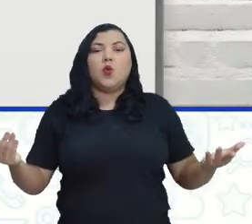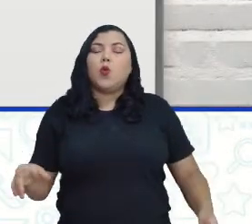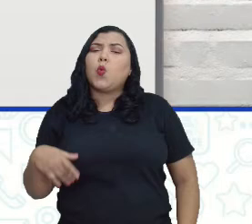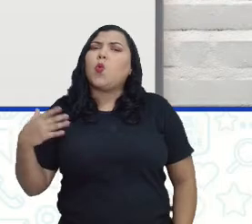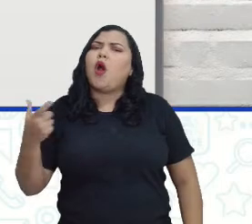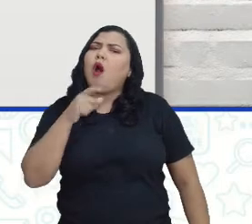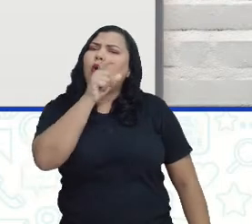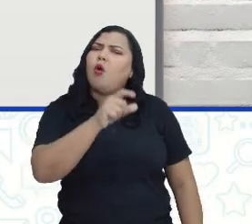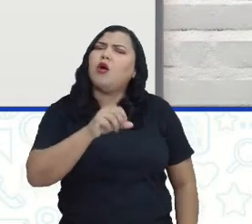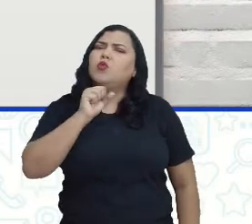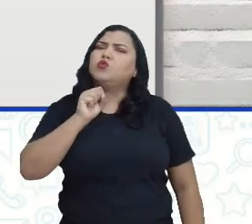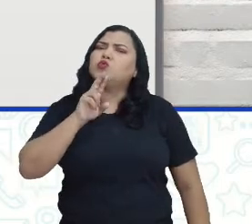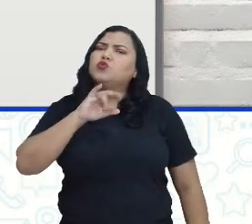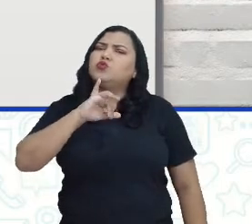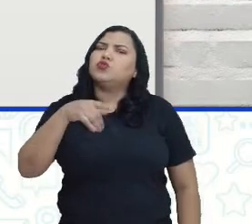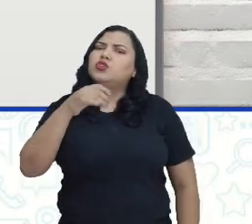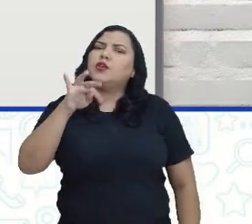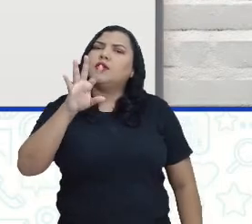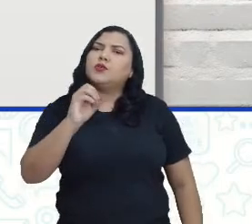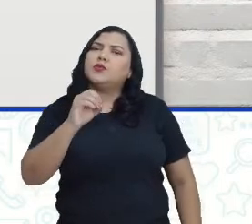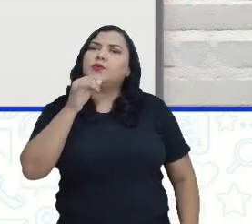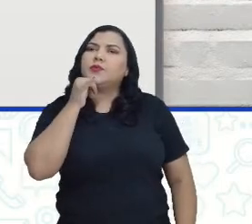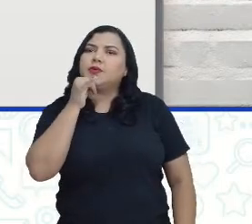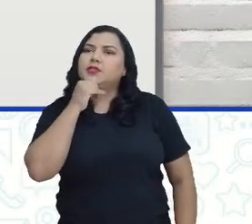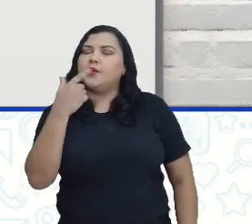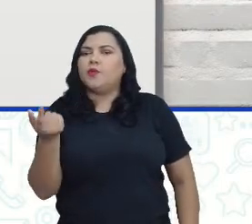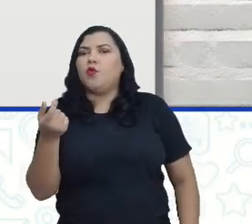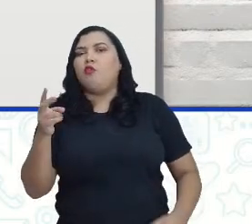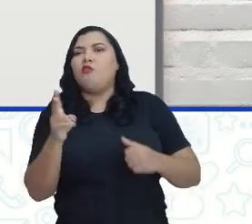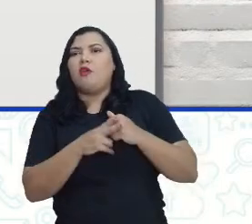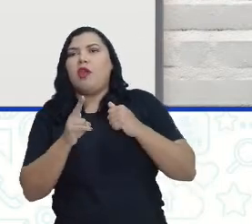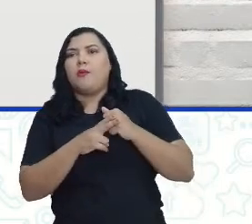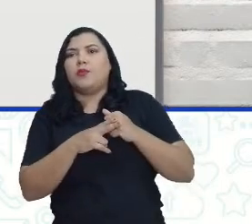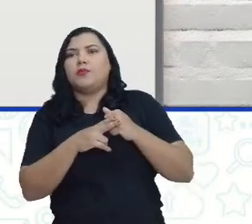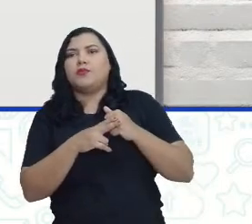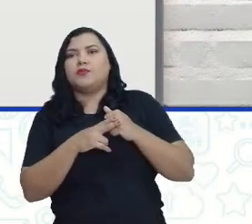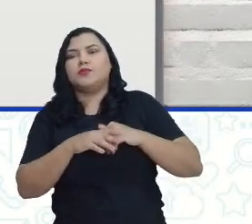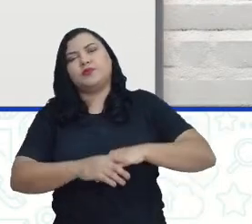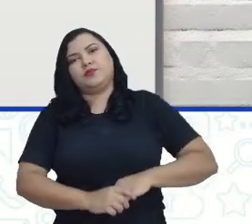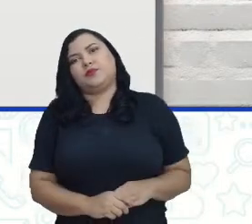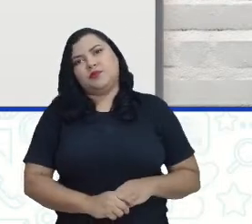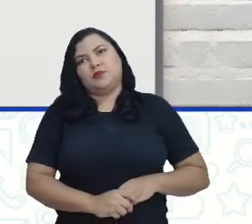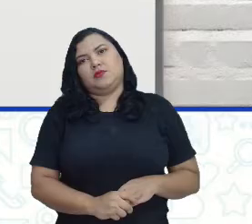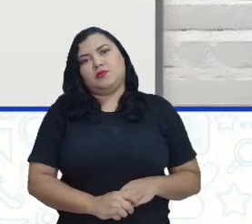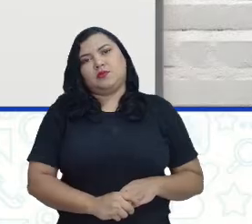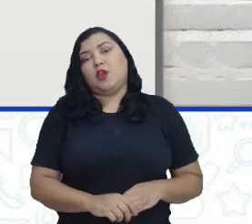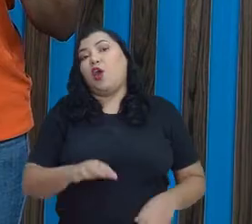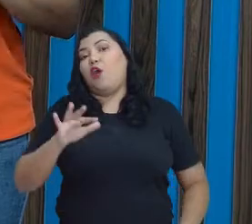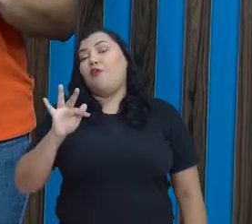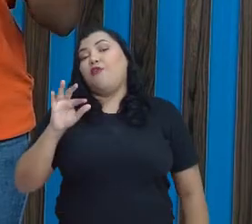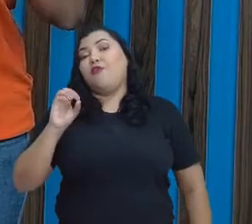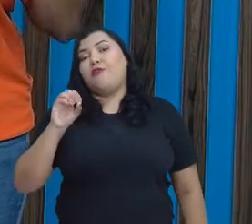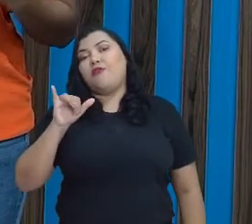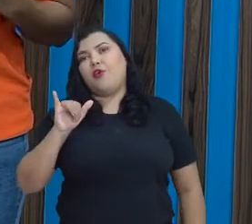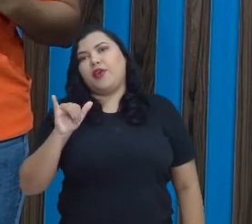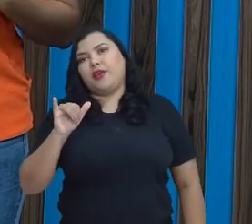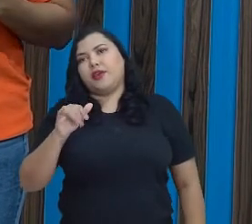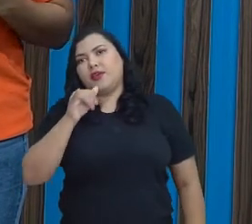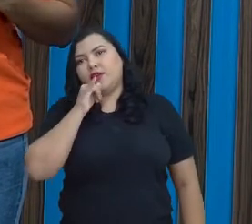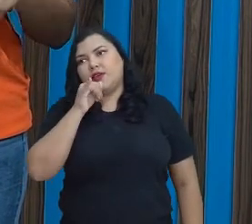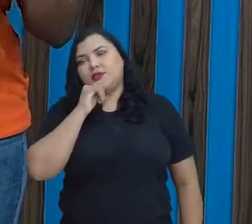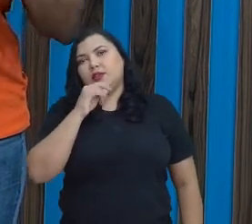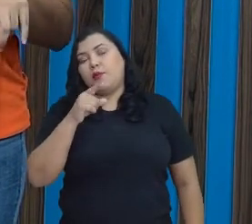sujeito? O discurso. Qual é o verbo? Foi. E a gente vai ver que esse verbo ele é um verbo um pouquinho diferente do verbo